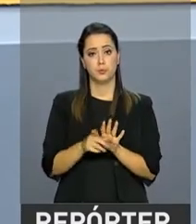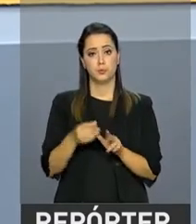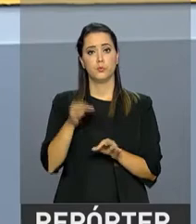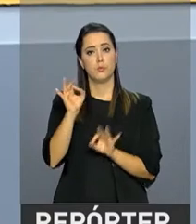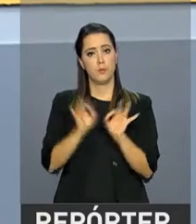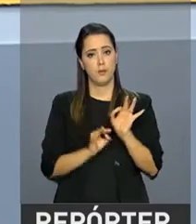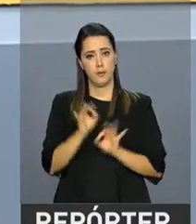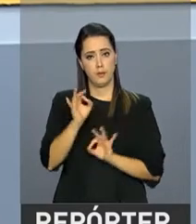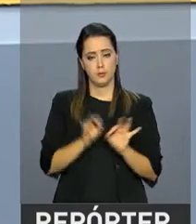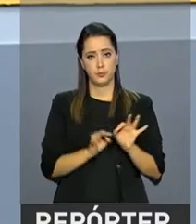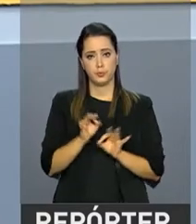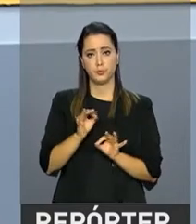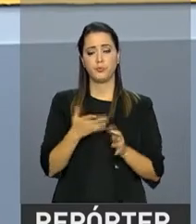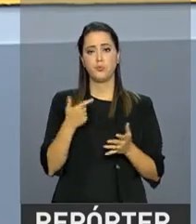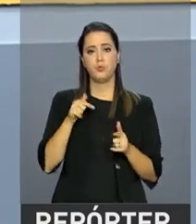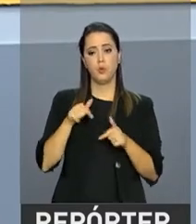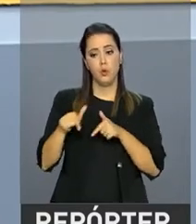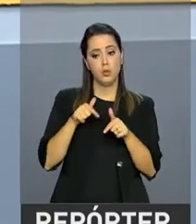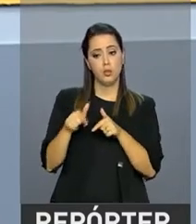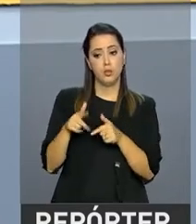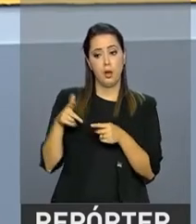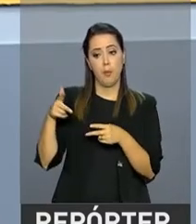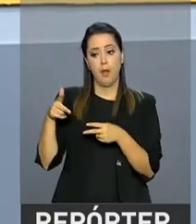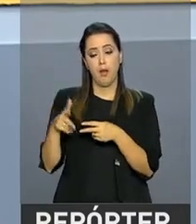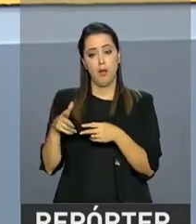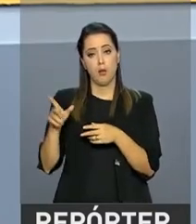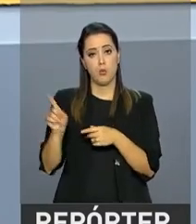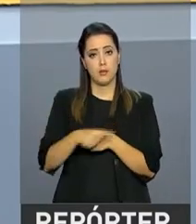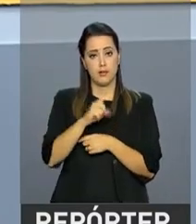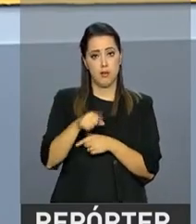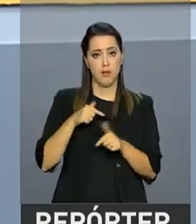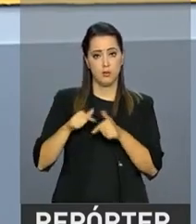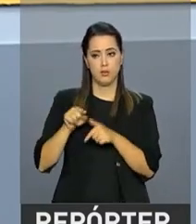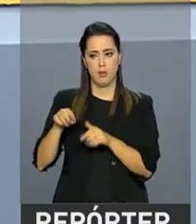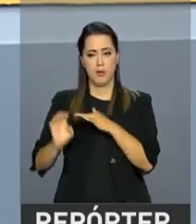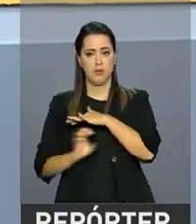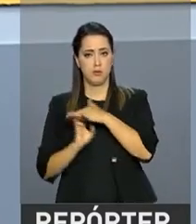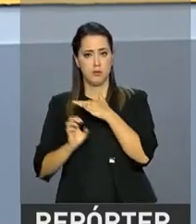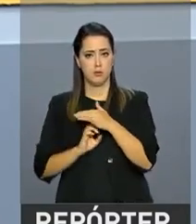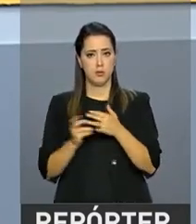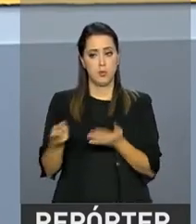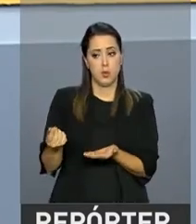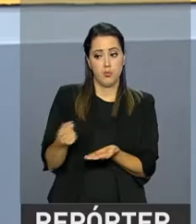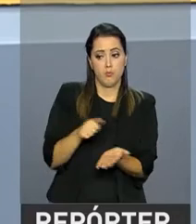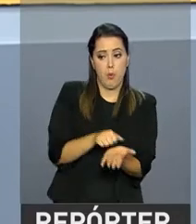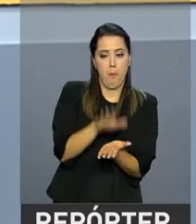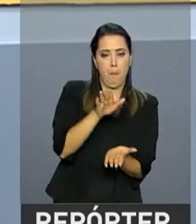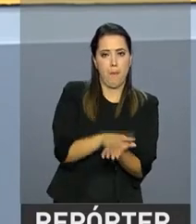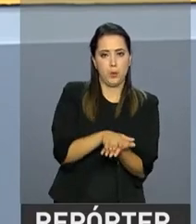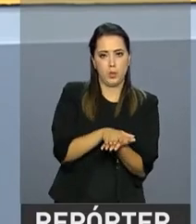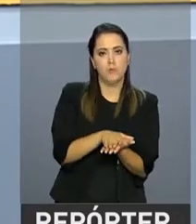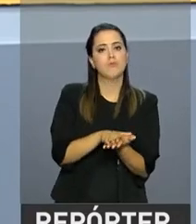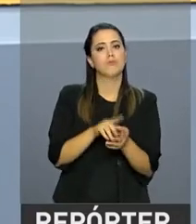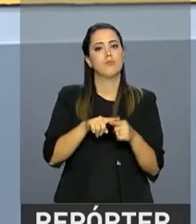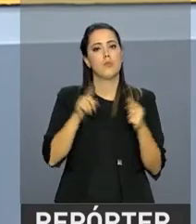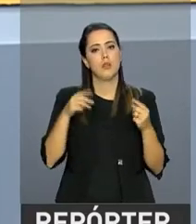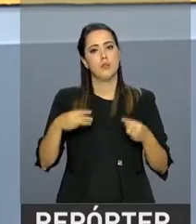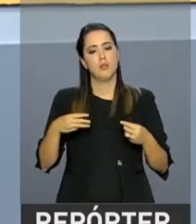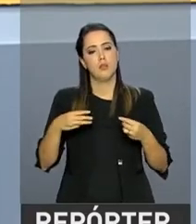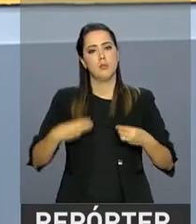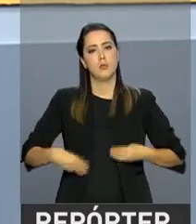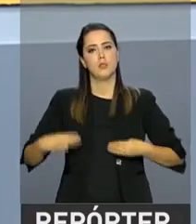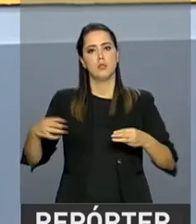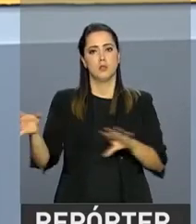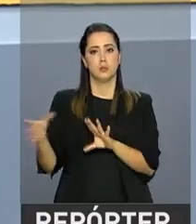recomendação de embargo das atividades multas e ações para recuperação e mitigação de danos o ministério da integração nacional